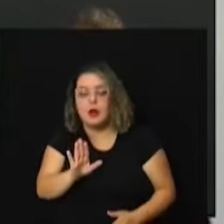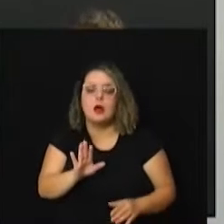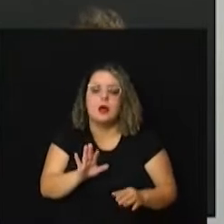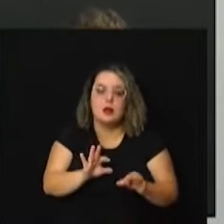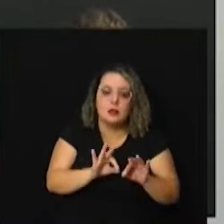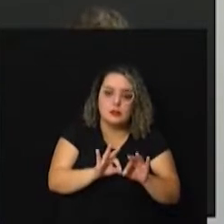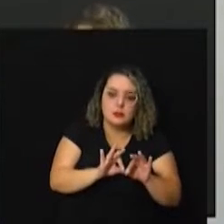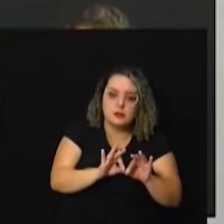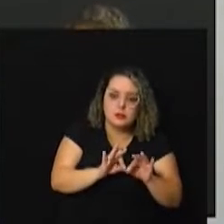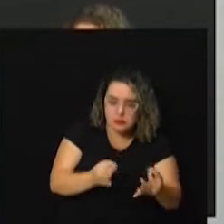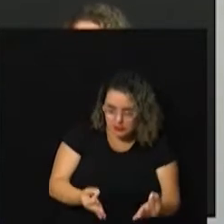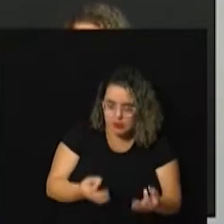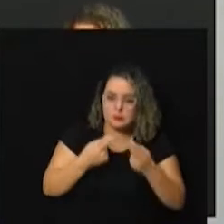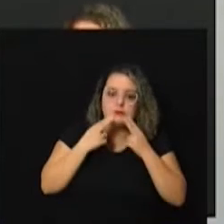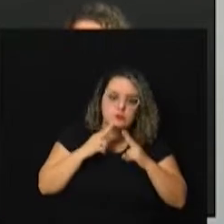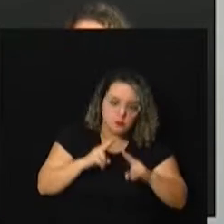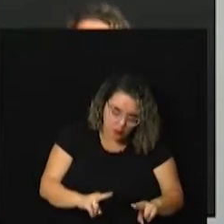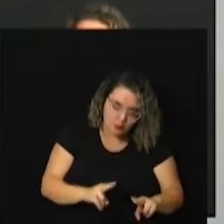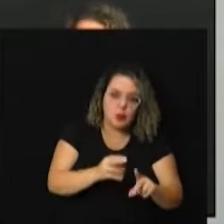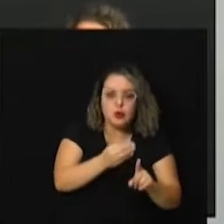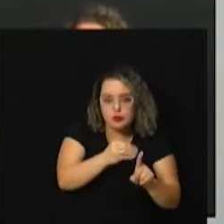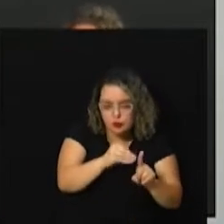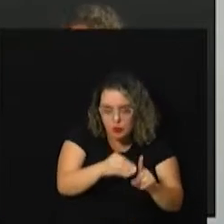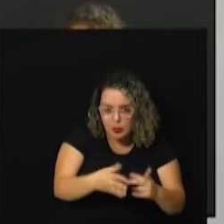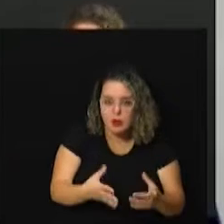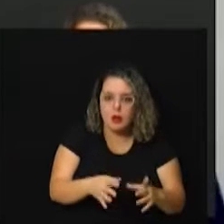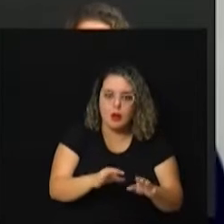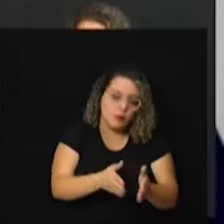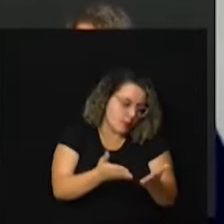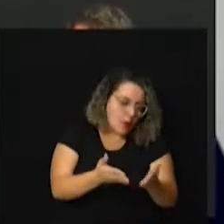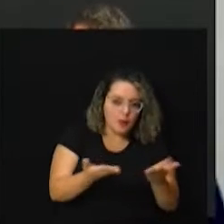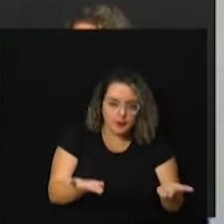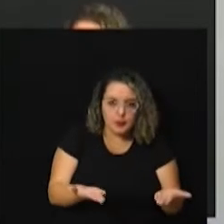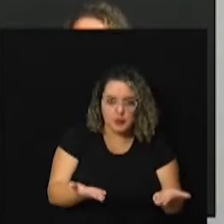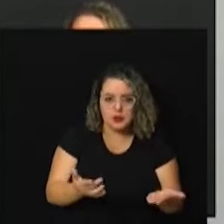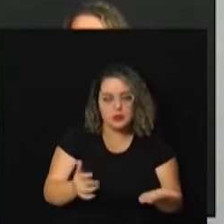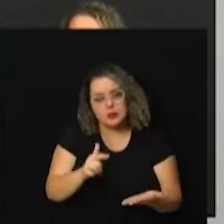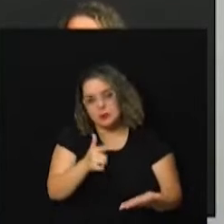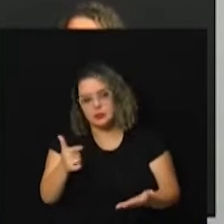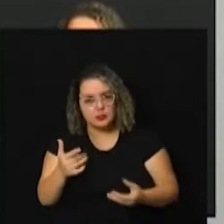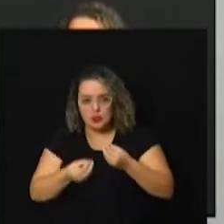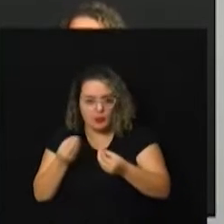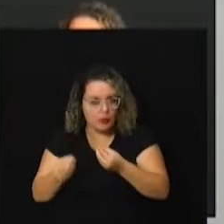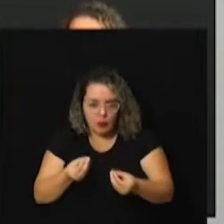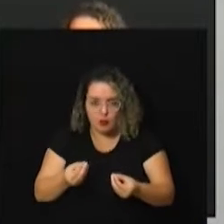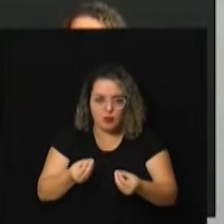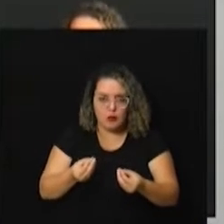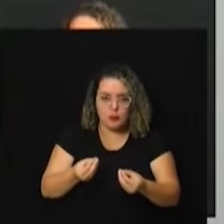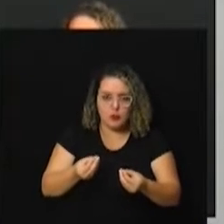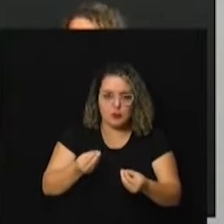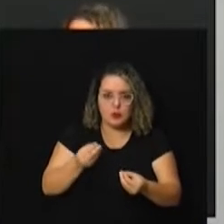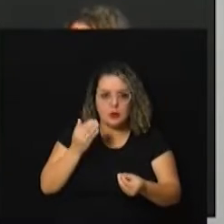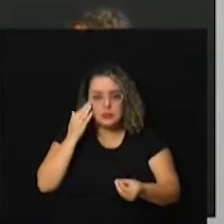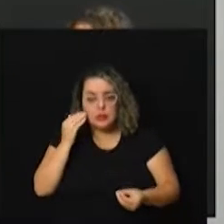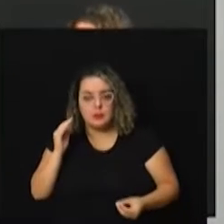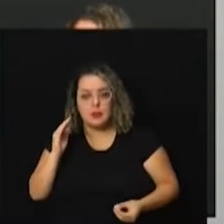administração pública. A lei é de autoria do vereador Permínio Monteiro. Bom, ainda segundo o parlamentar,